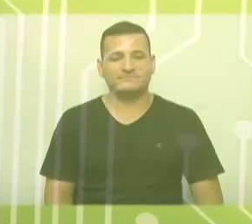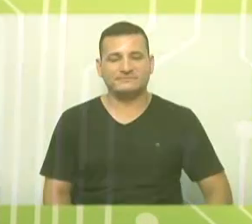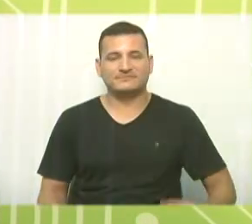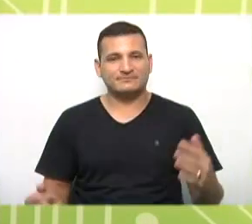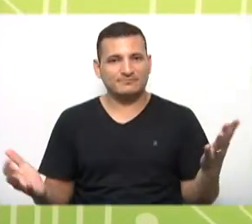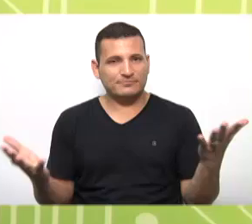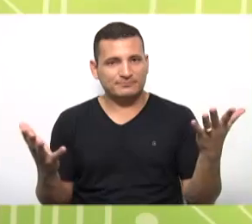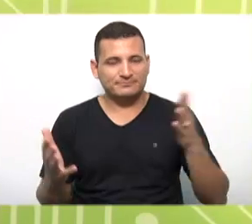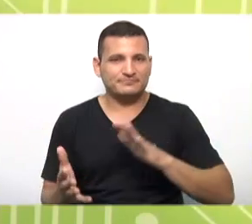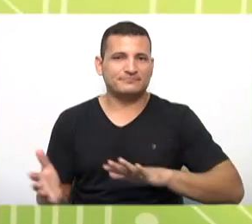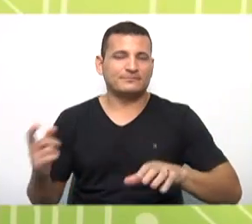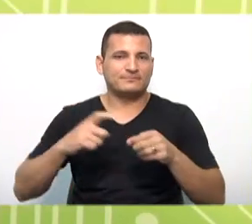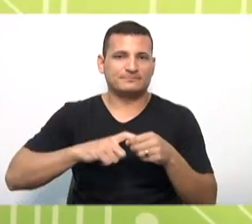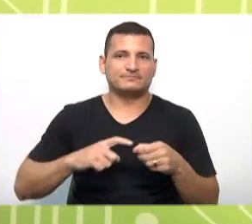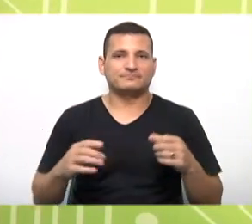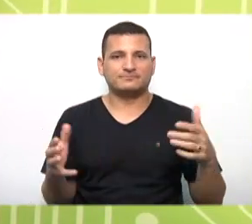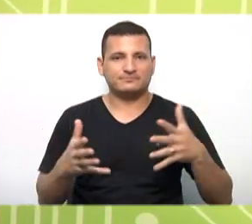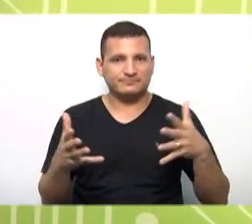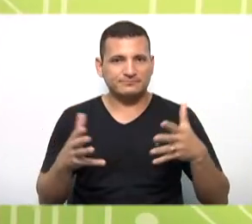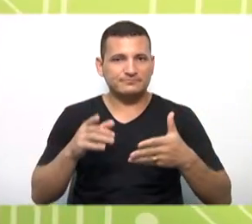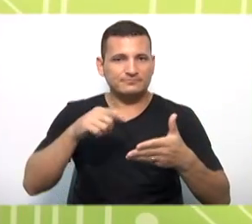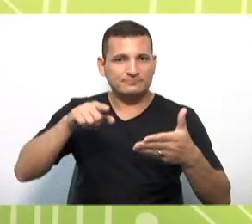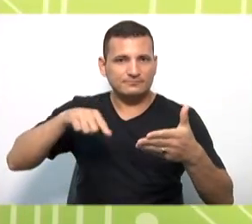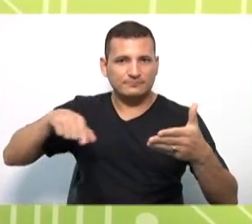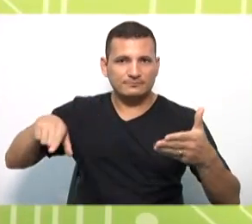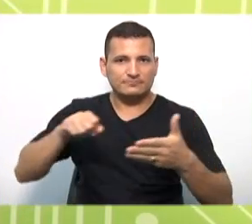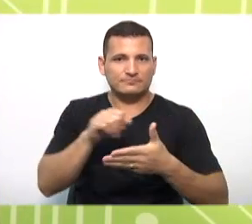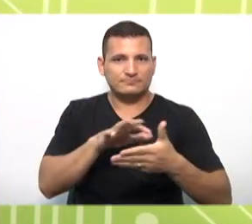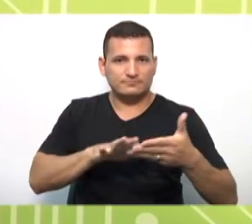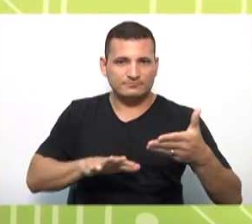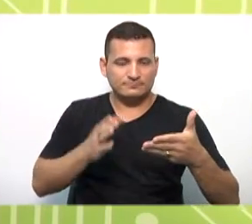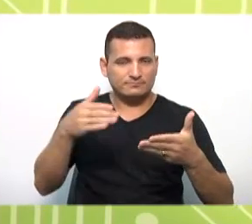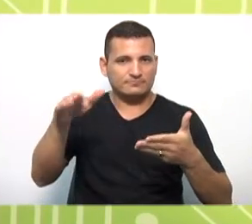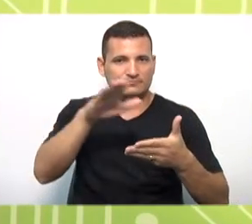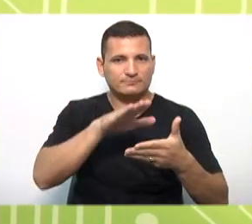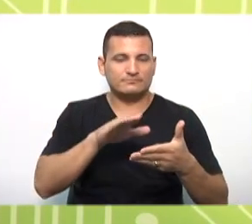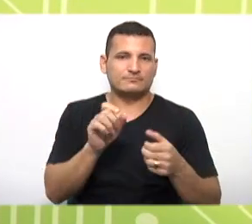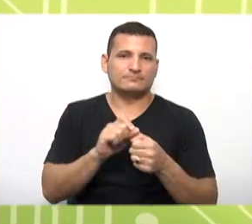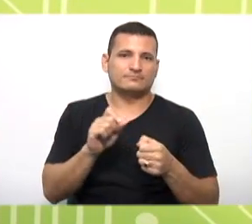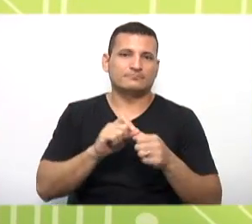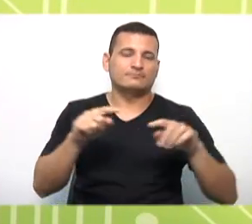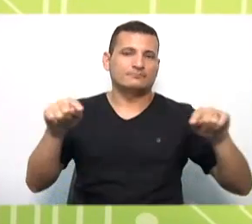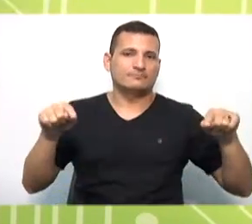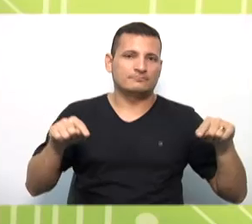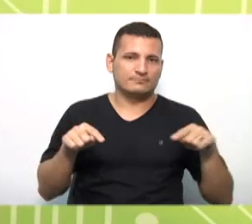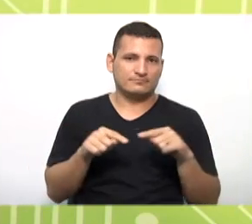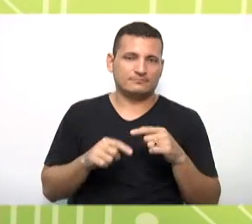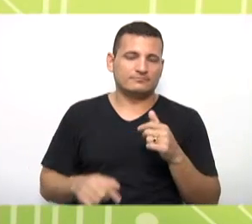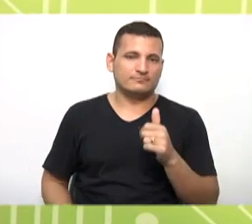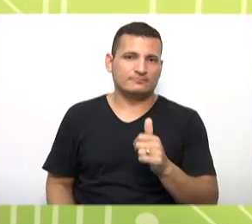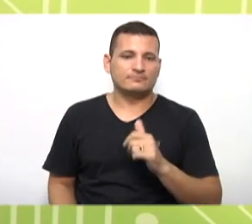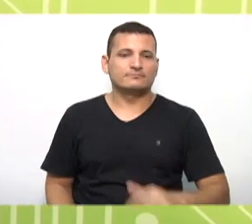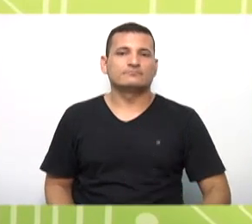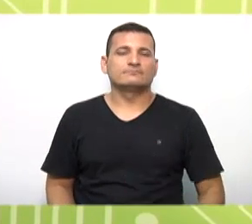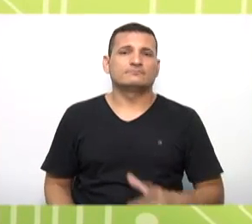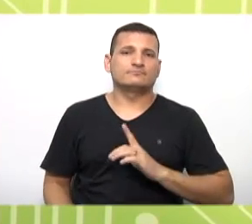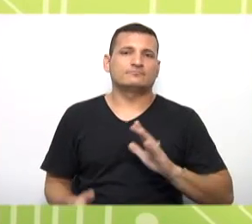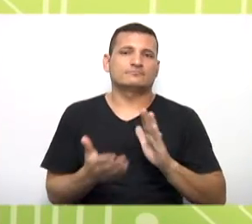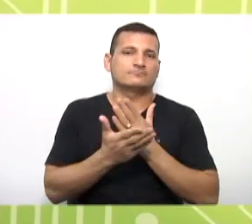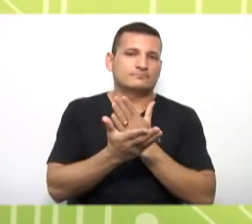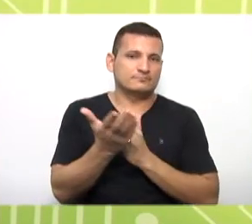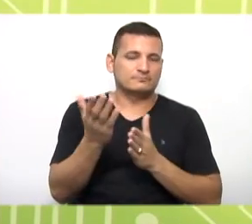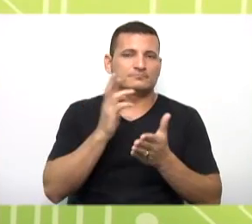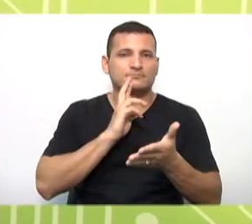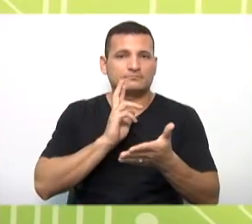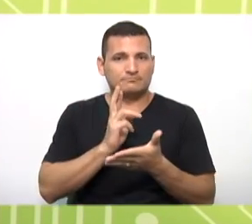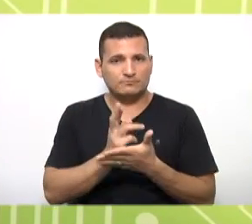Estamos de volta e agora nós vamos para corrigir as atividades que vocês fizeram aí na sala. Já temos algumas respostas, aqueles